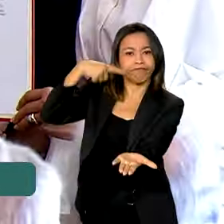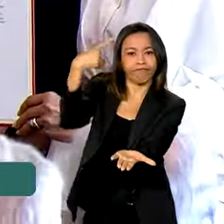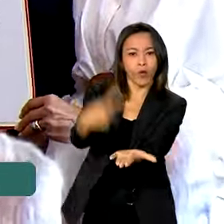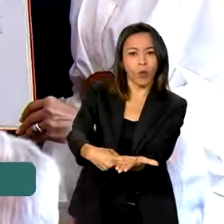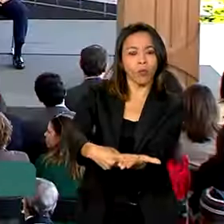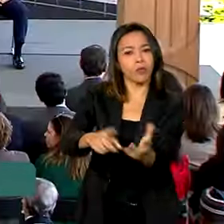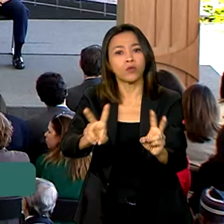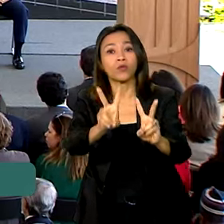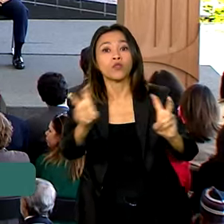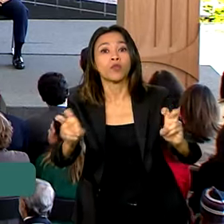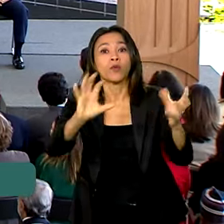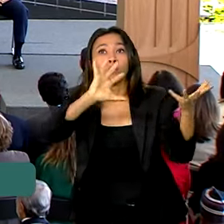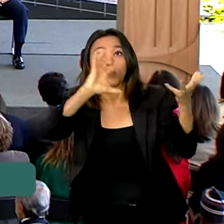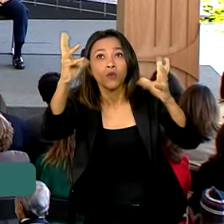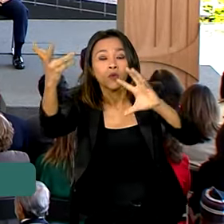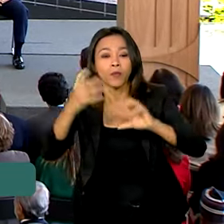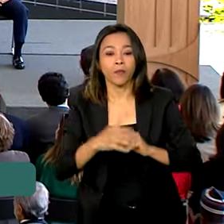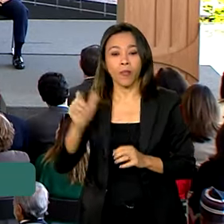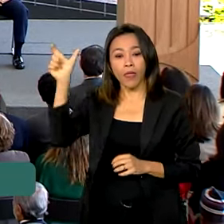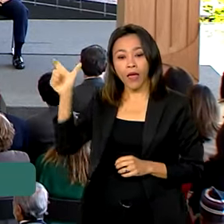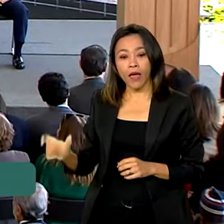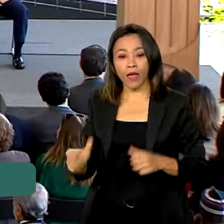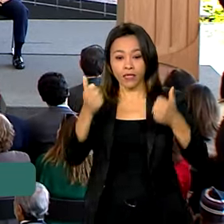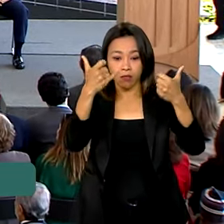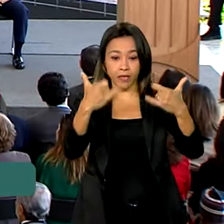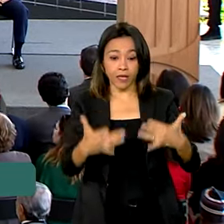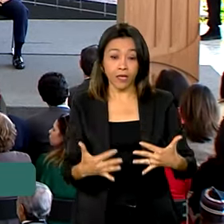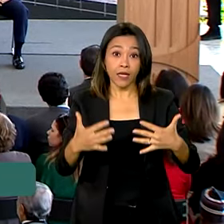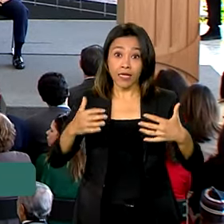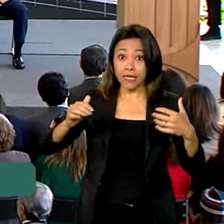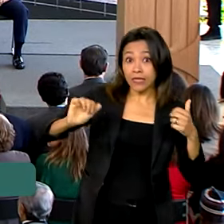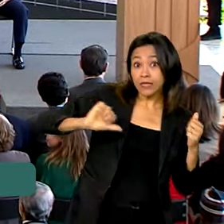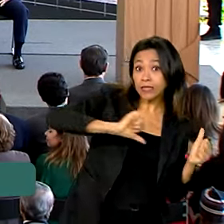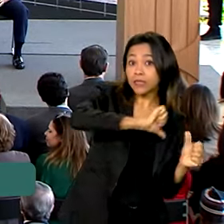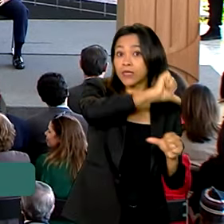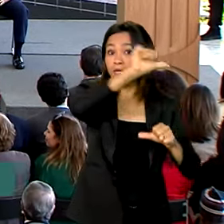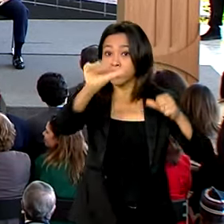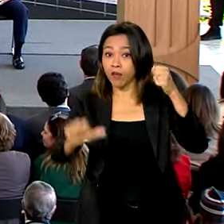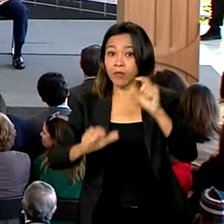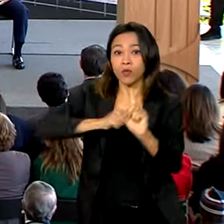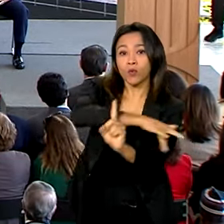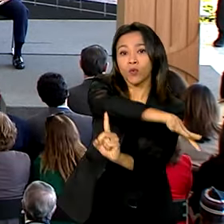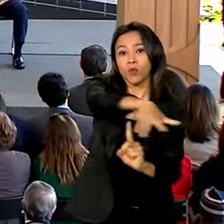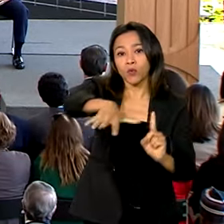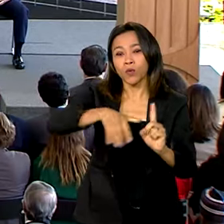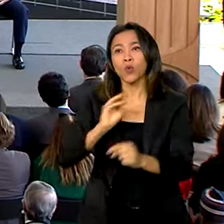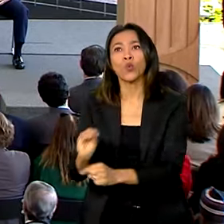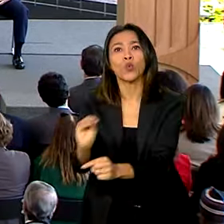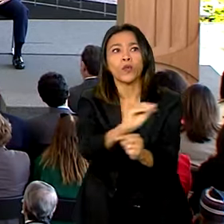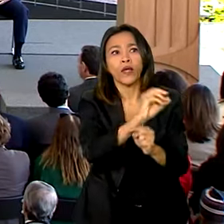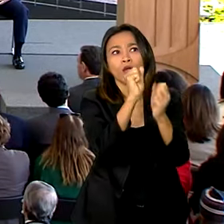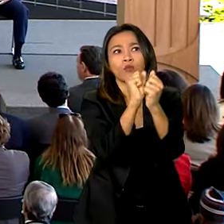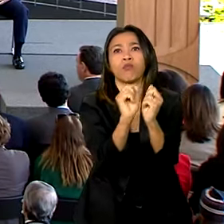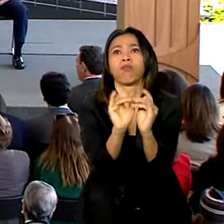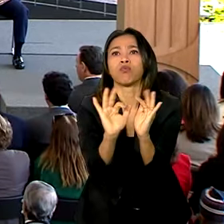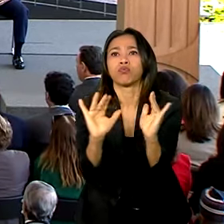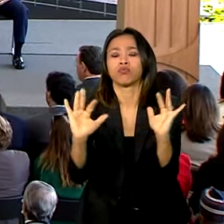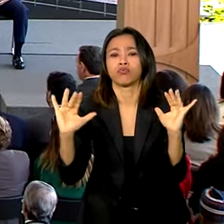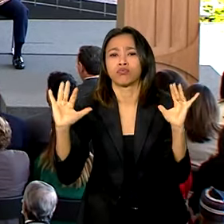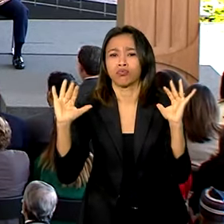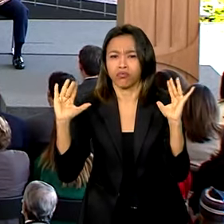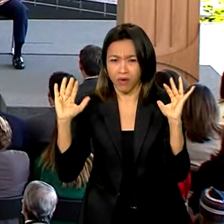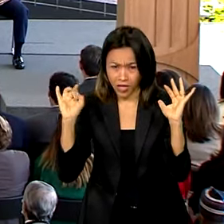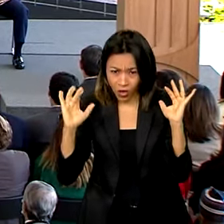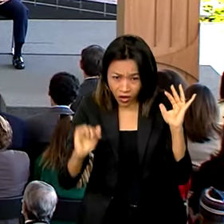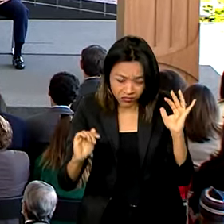meio ambiente. A transformação ecológica inclui a preservação ambiental, mas vai muito além